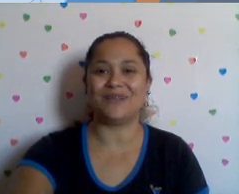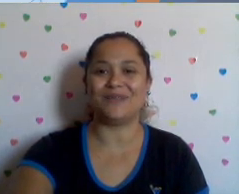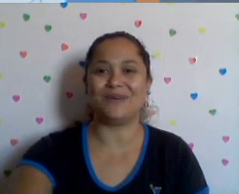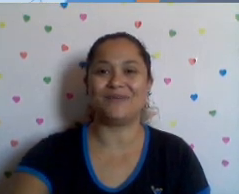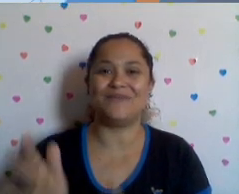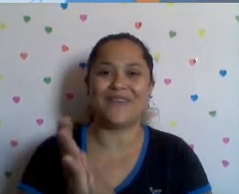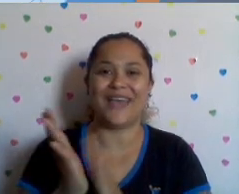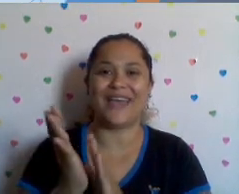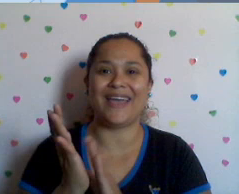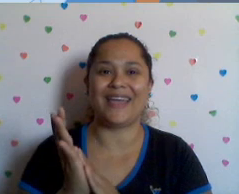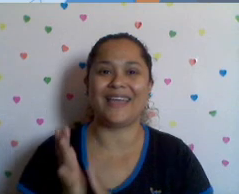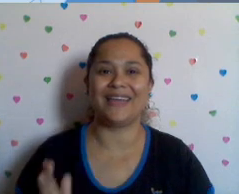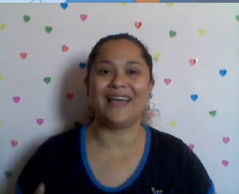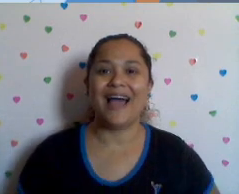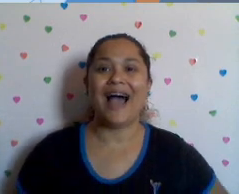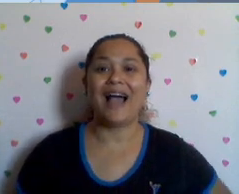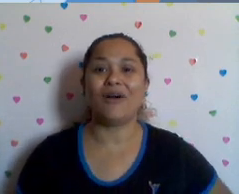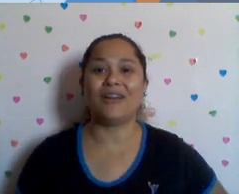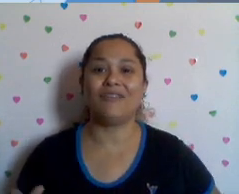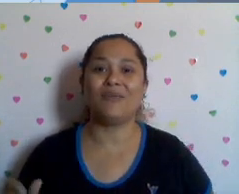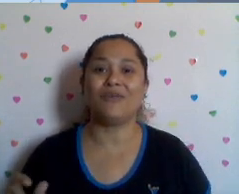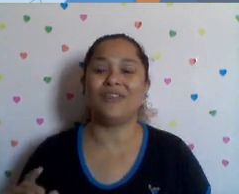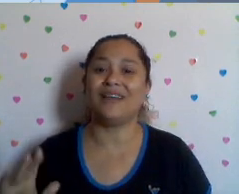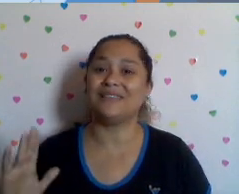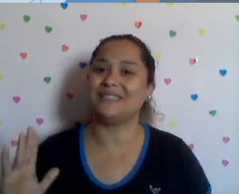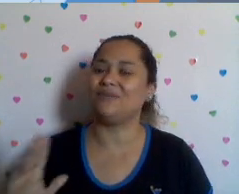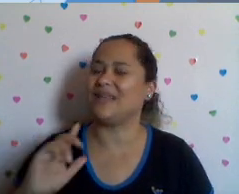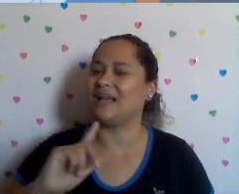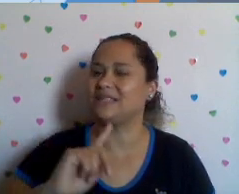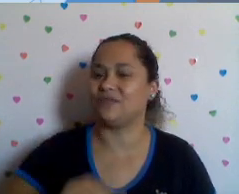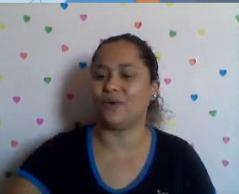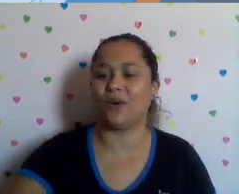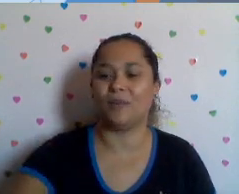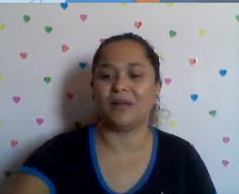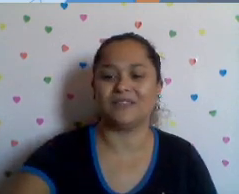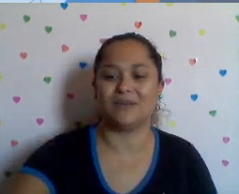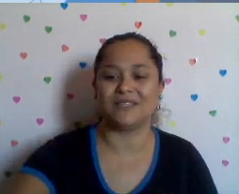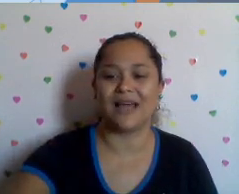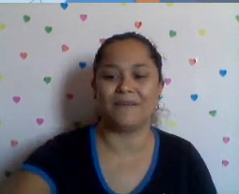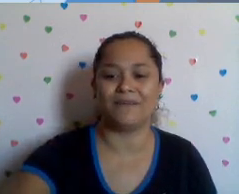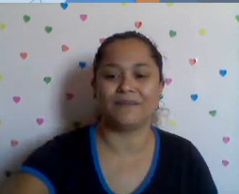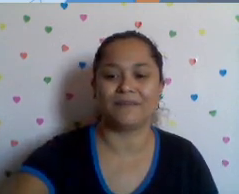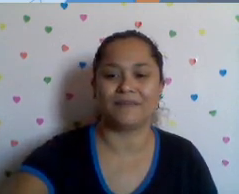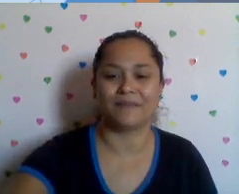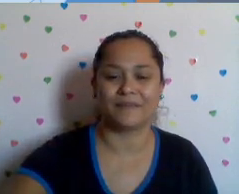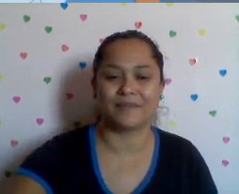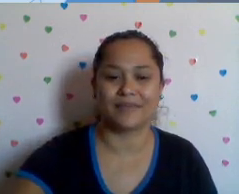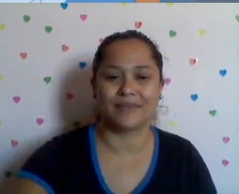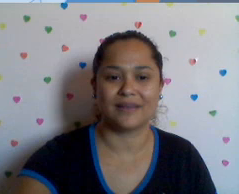1, 2, 3, 4, 5, 6, 7, 8, 9, 10. Muito bem! Agora vamos ouvir a canção das formas. Vamos lá?